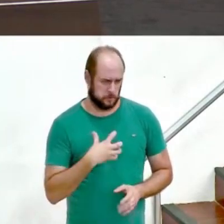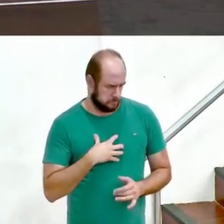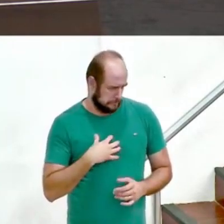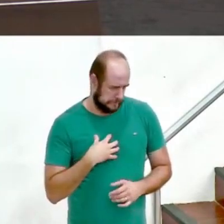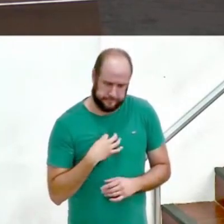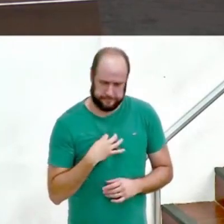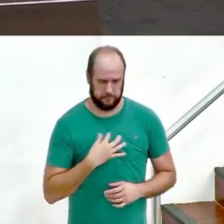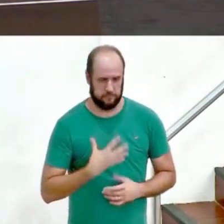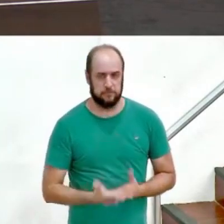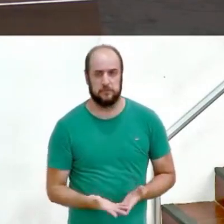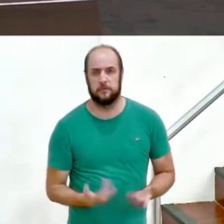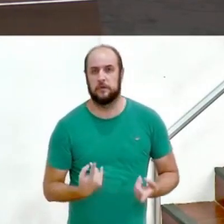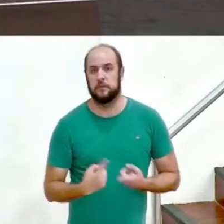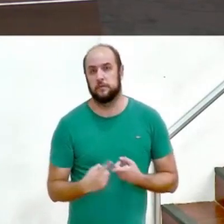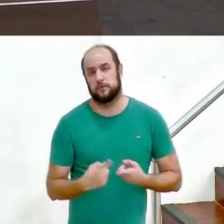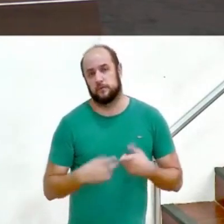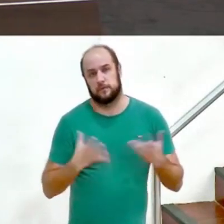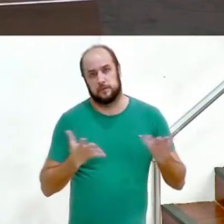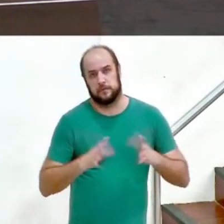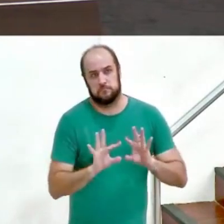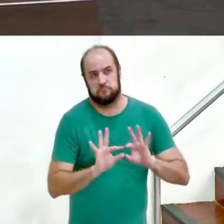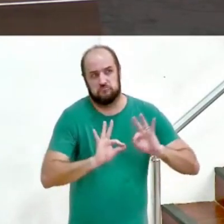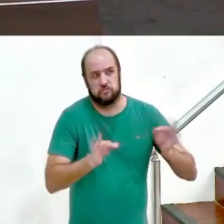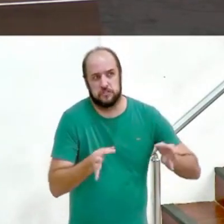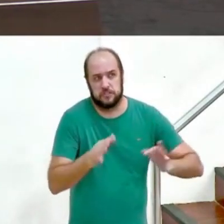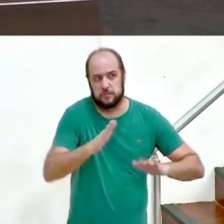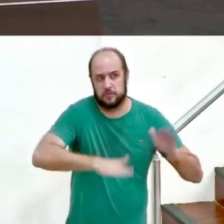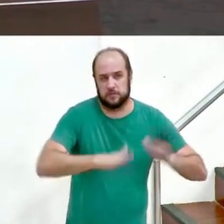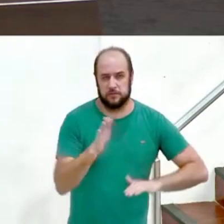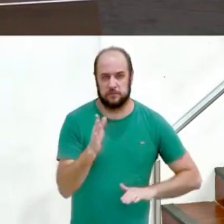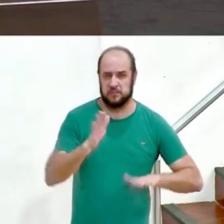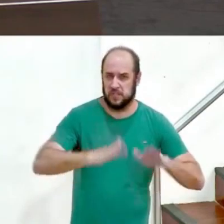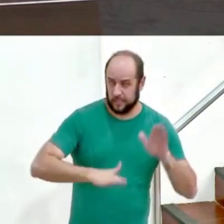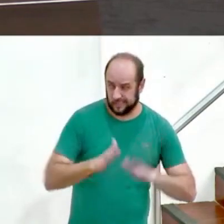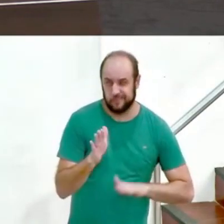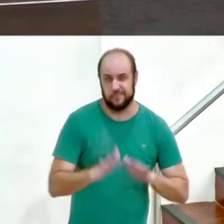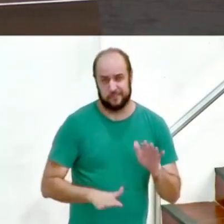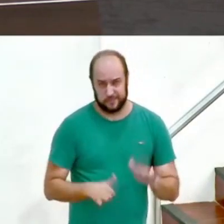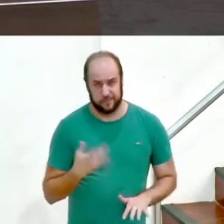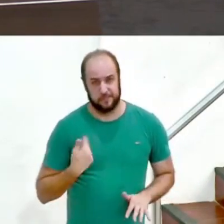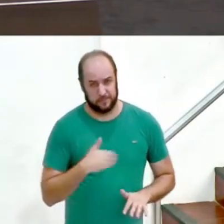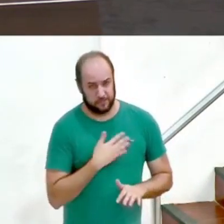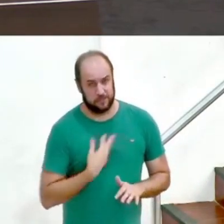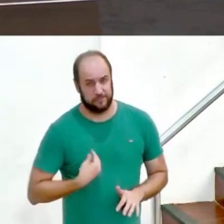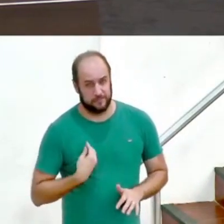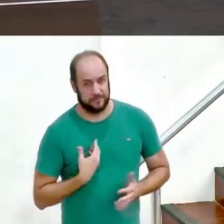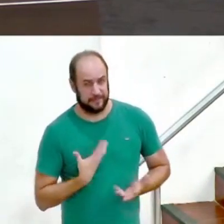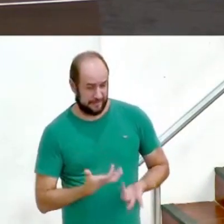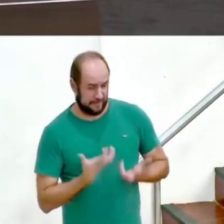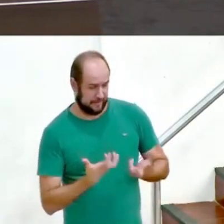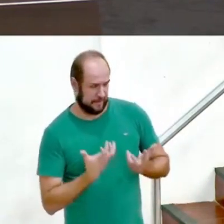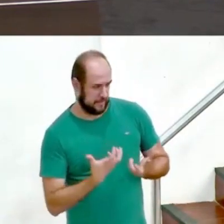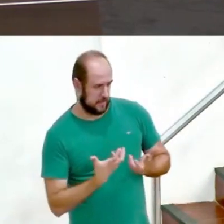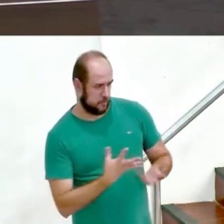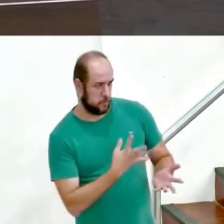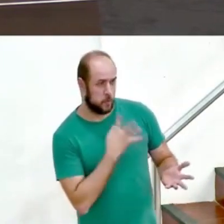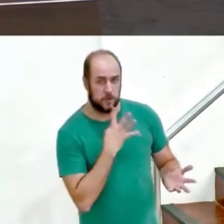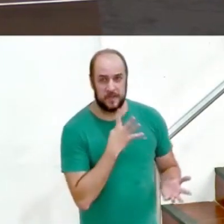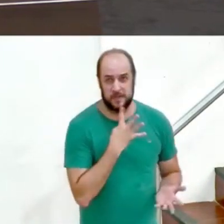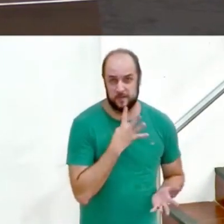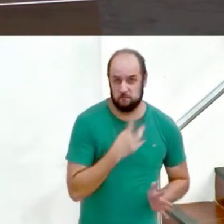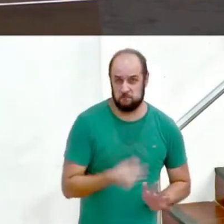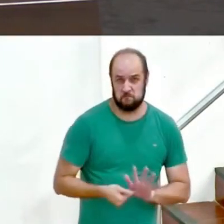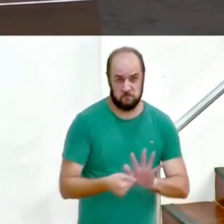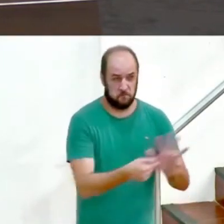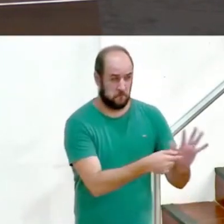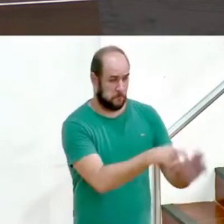Porque, de uma forma bem prática, muitas vezes, ou algumas vezes, buscamos muito mais o reconhecimento